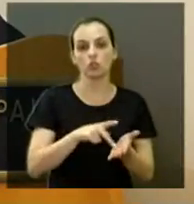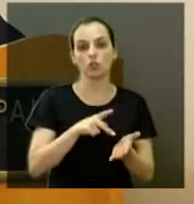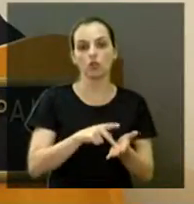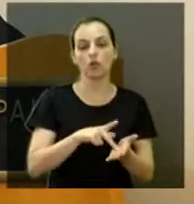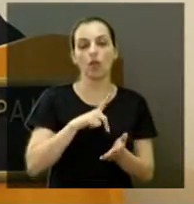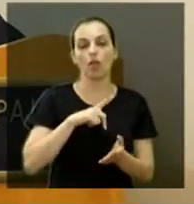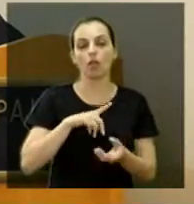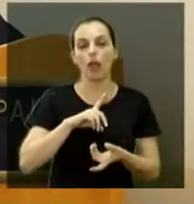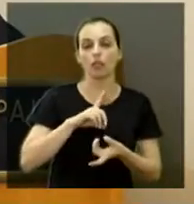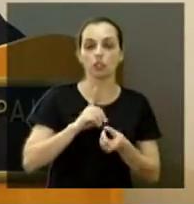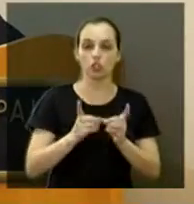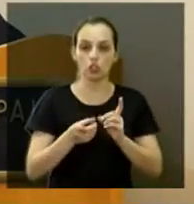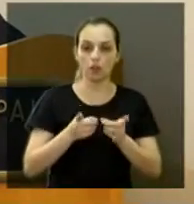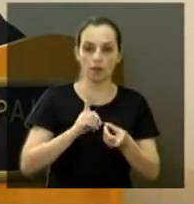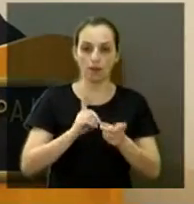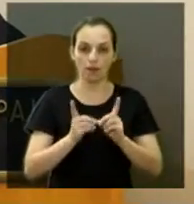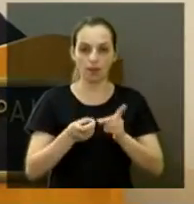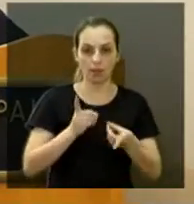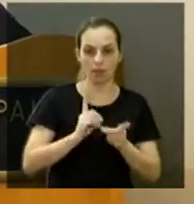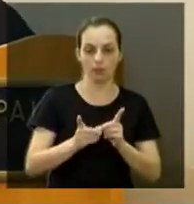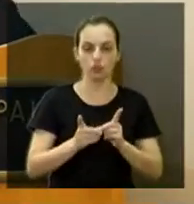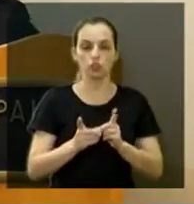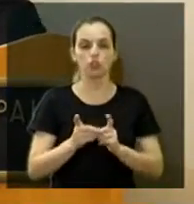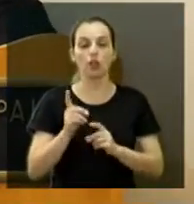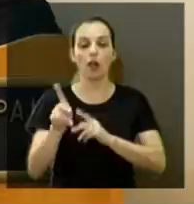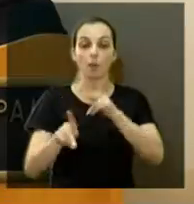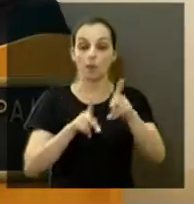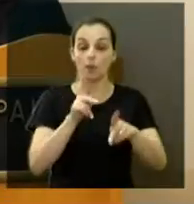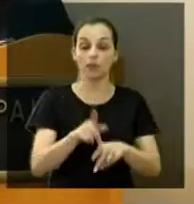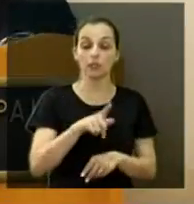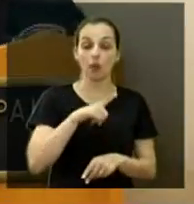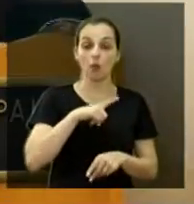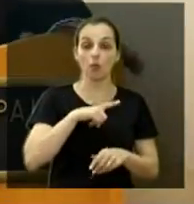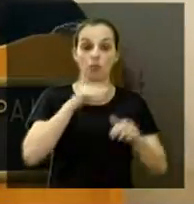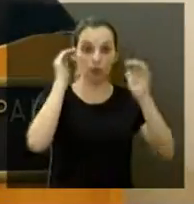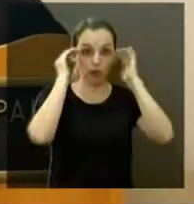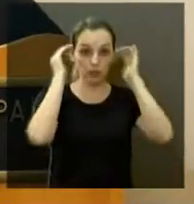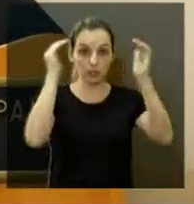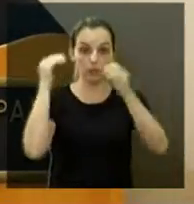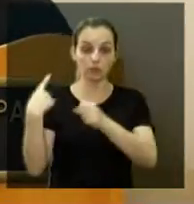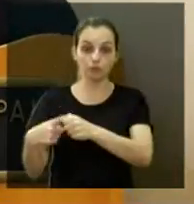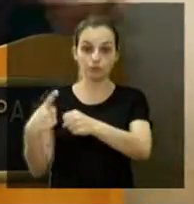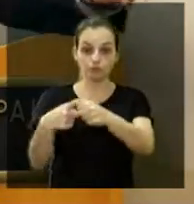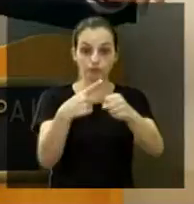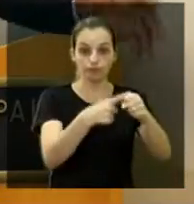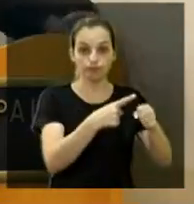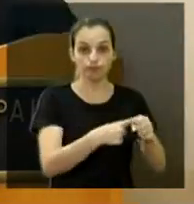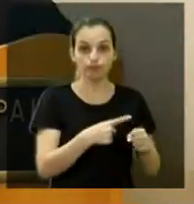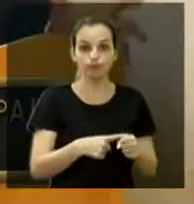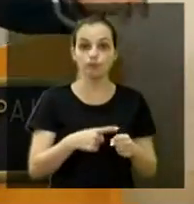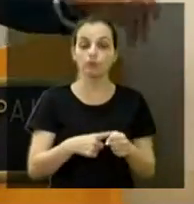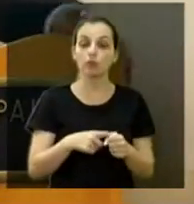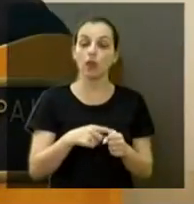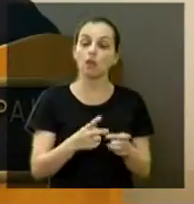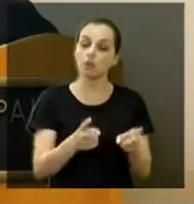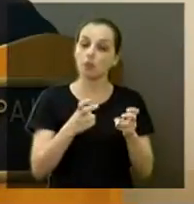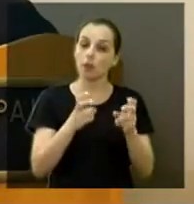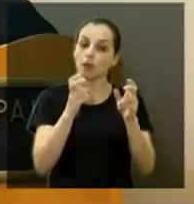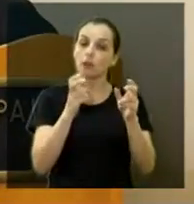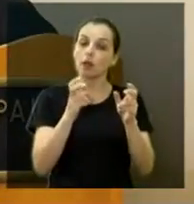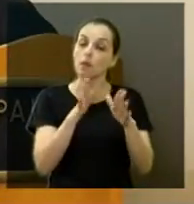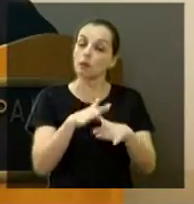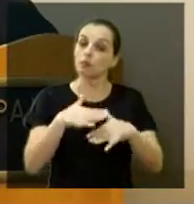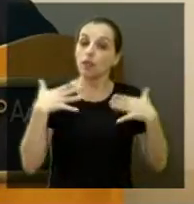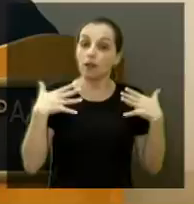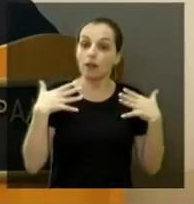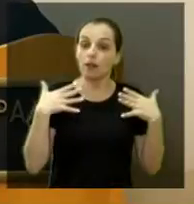dignidade, a população tem respeito em todos os bairros da nossa cidade de Araraquara. Você vê que a alegria lá no Vale Verde,